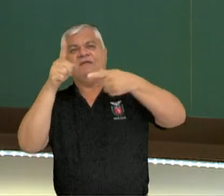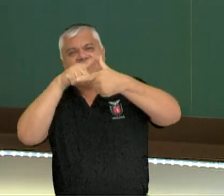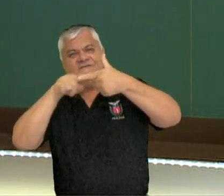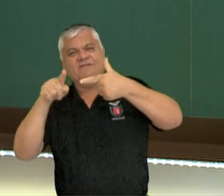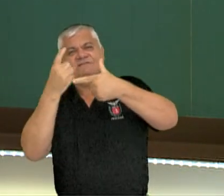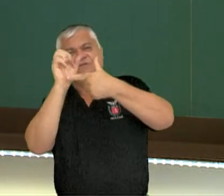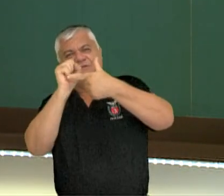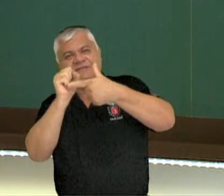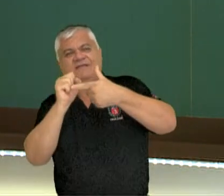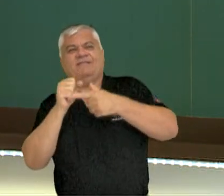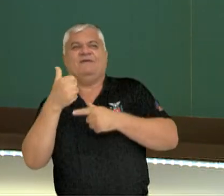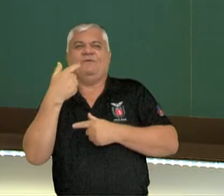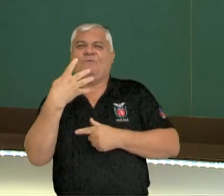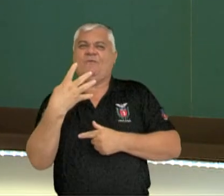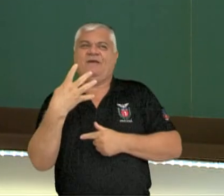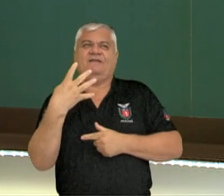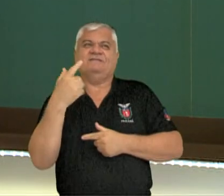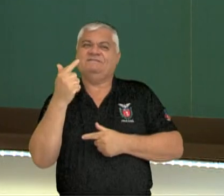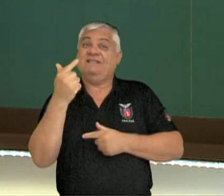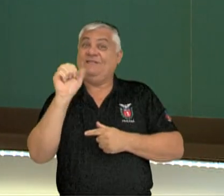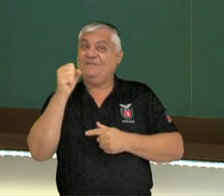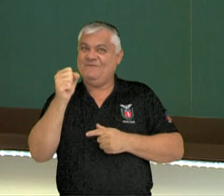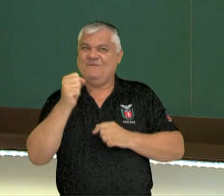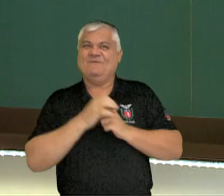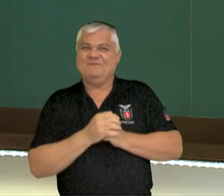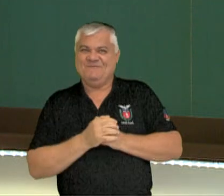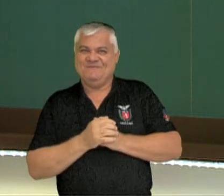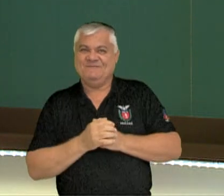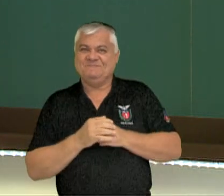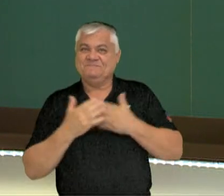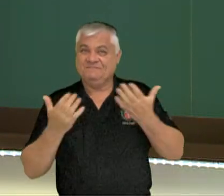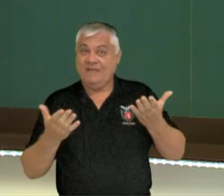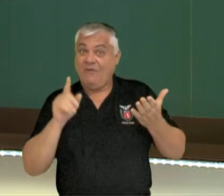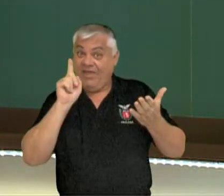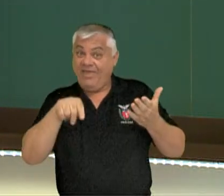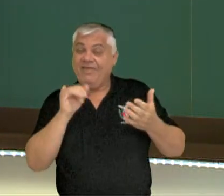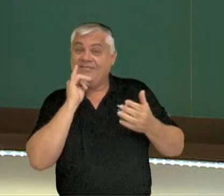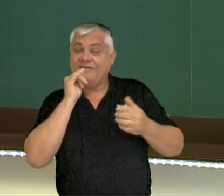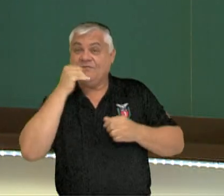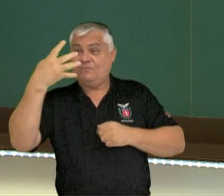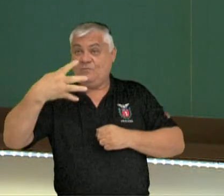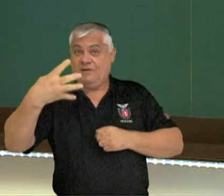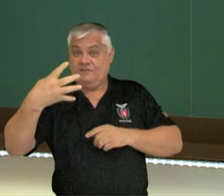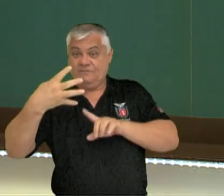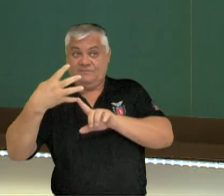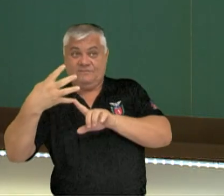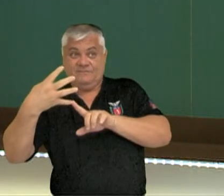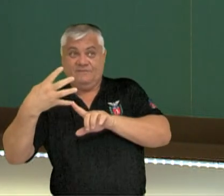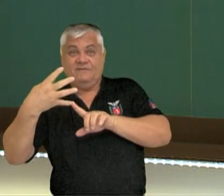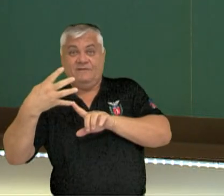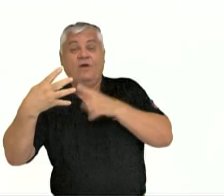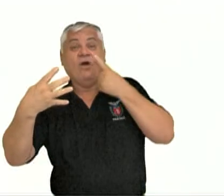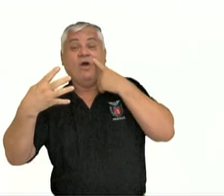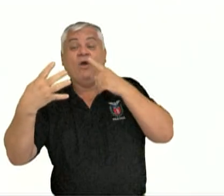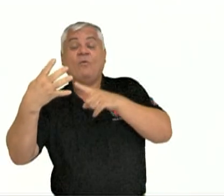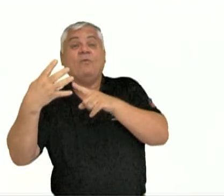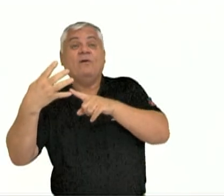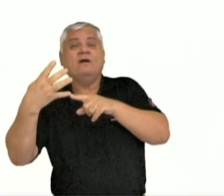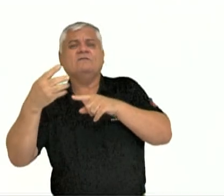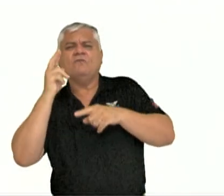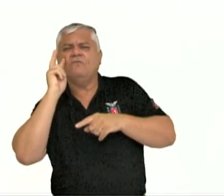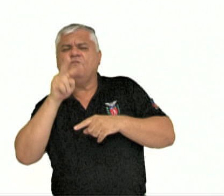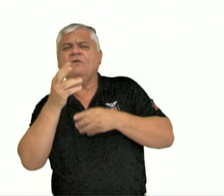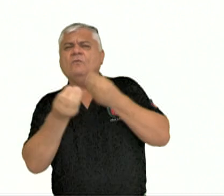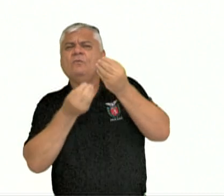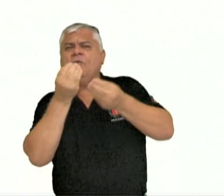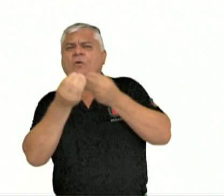Por fim, lá o ângulo C é um ângulo que está no quarto quadrante. Então, quando você vai olhar a